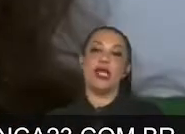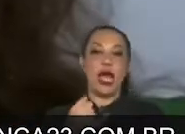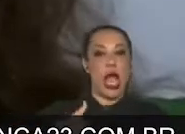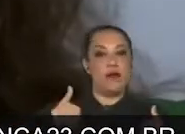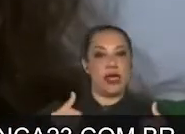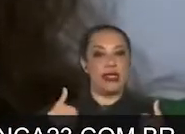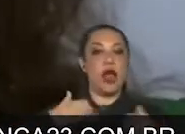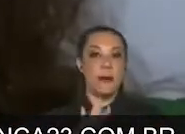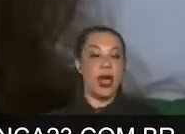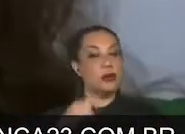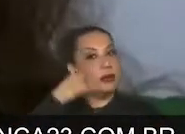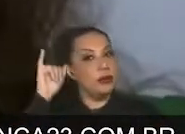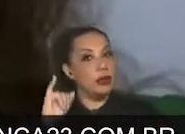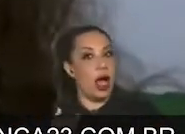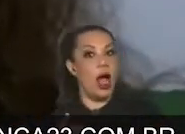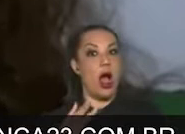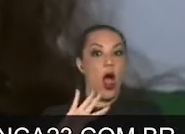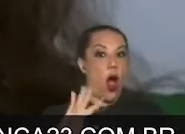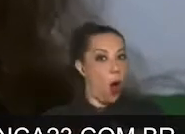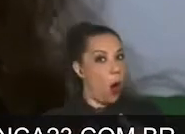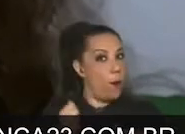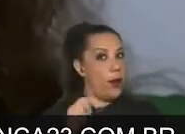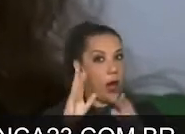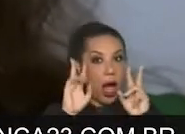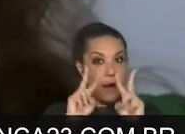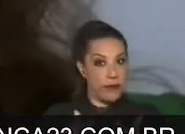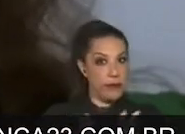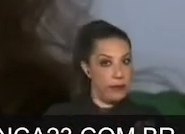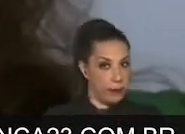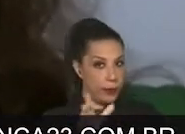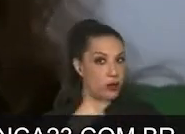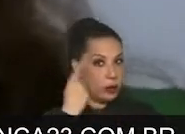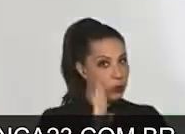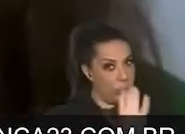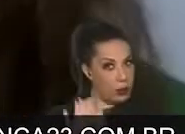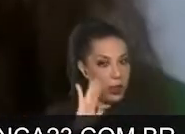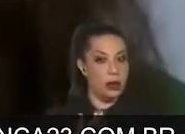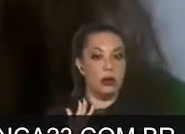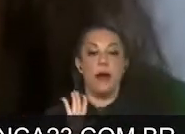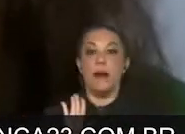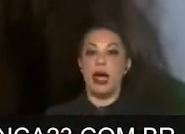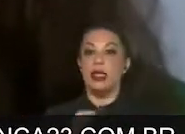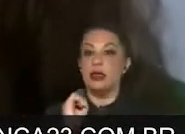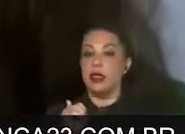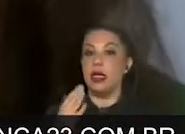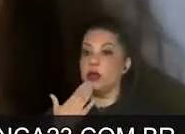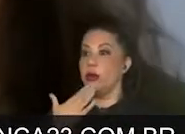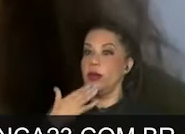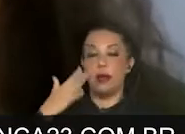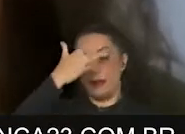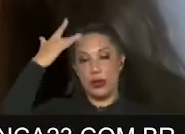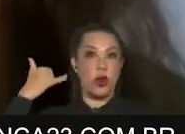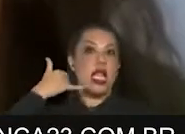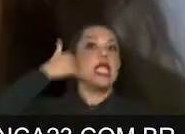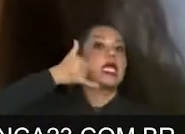E para evitar cair em fraudes, essa advogada recomenda alguns cuidados. Não são solicitadas informações pelo